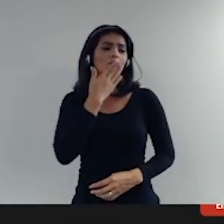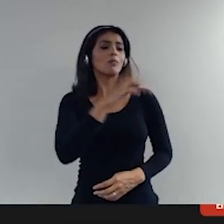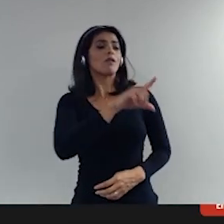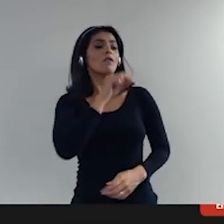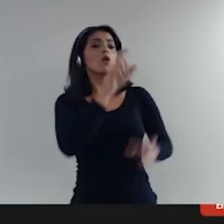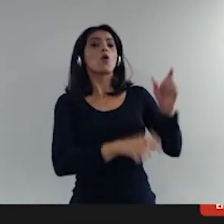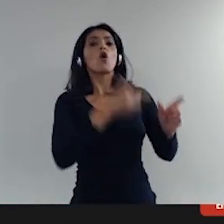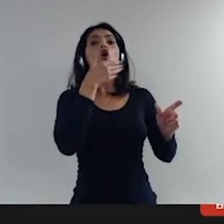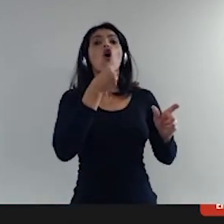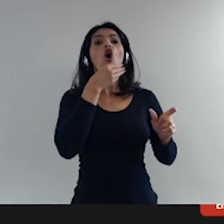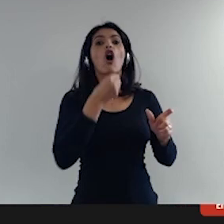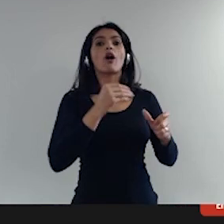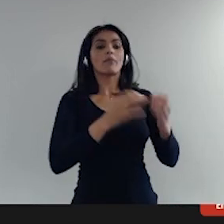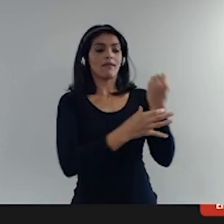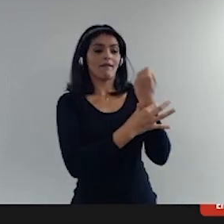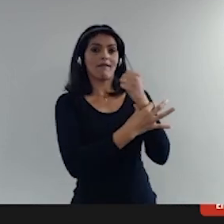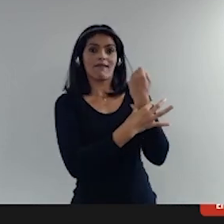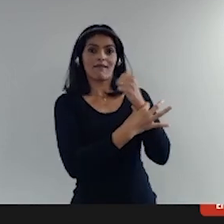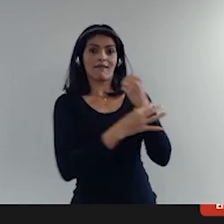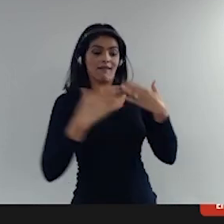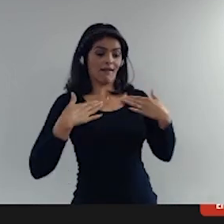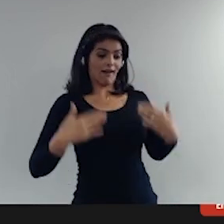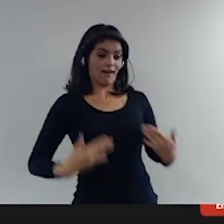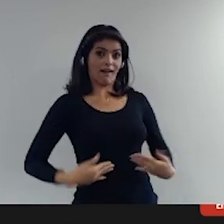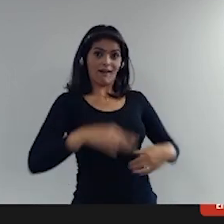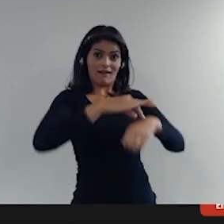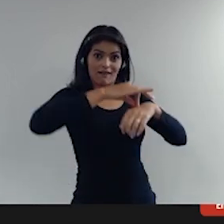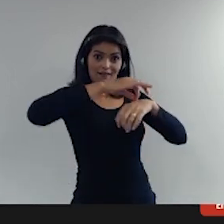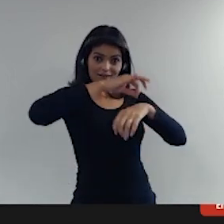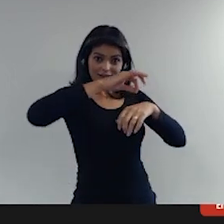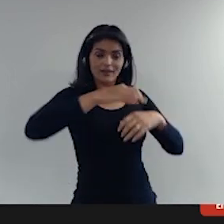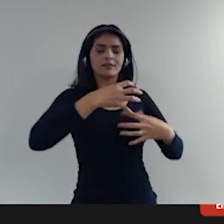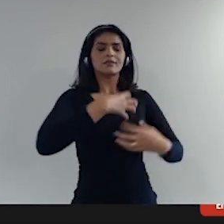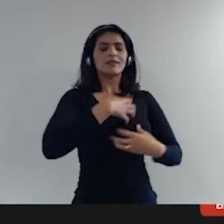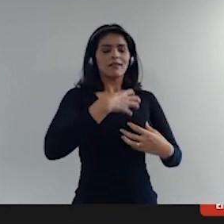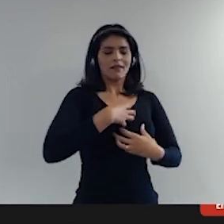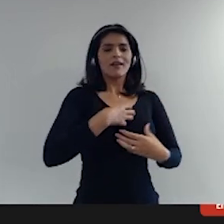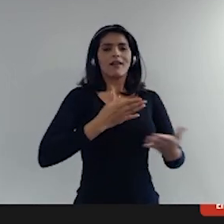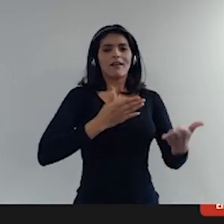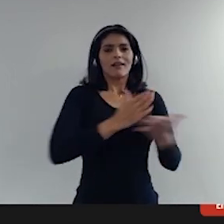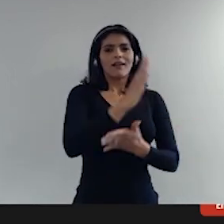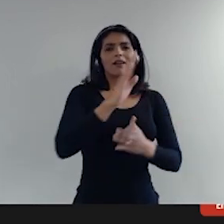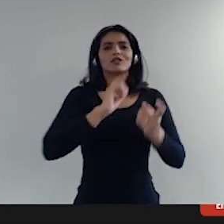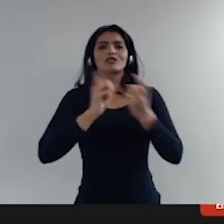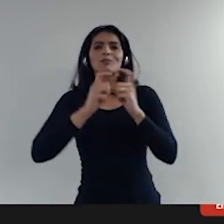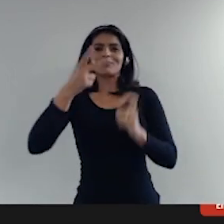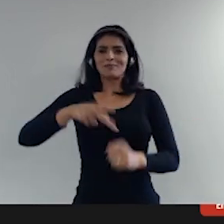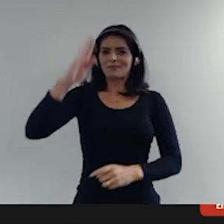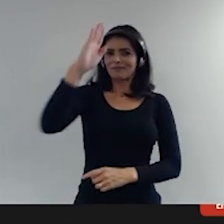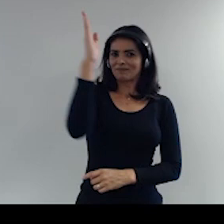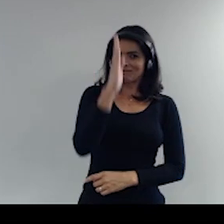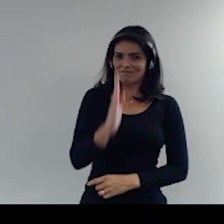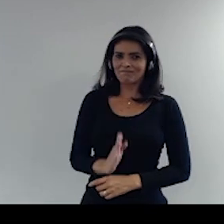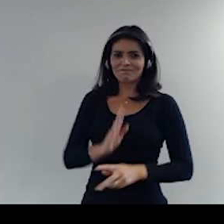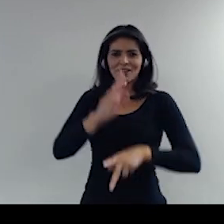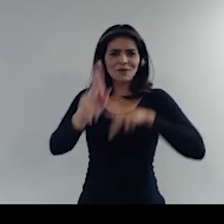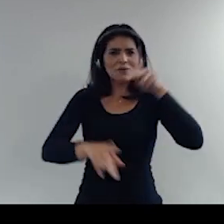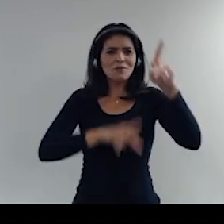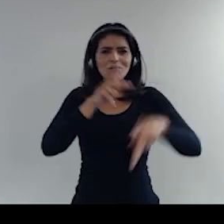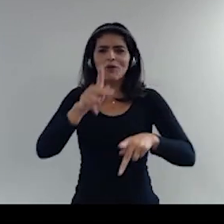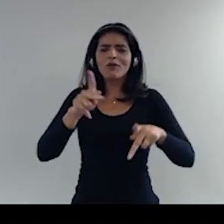homens de carne, osso e sentimento que sejam eleitos para administrar essa federação e esse povo